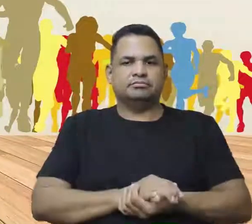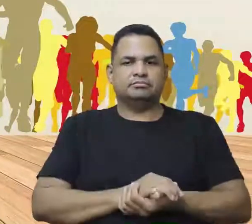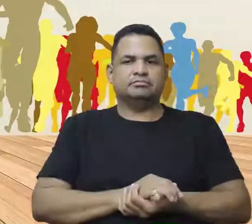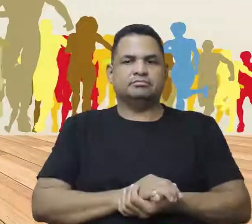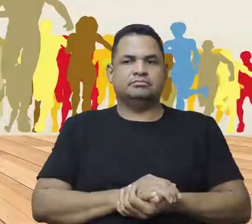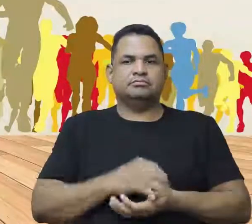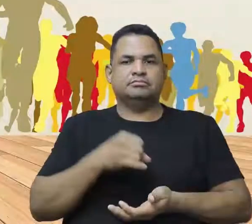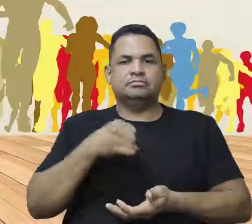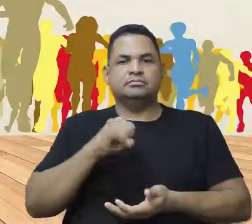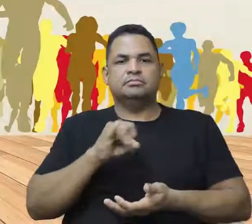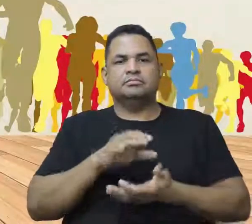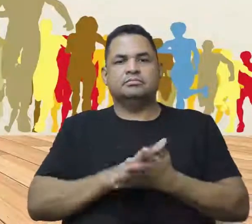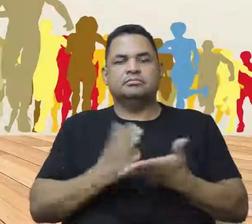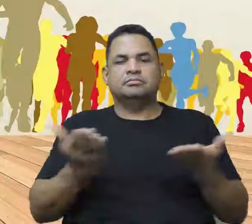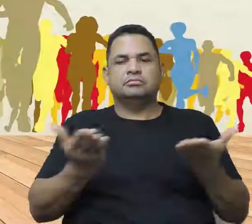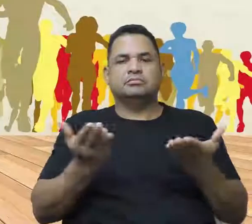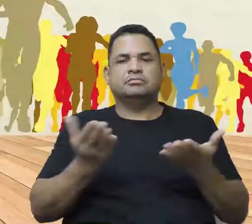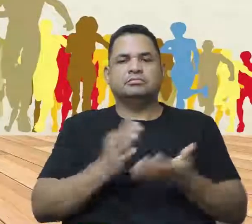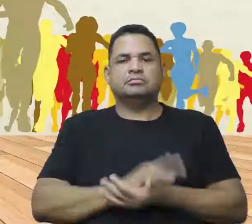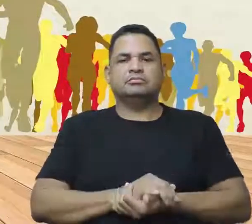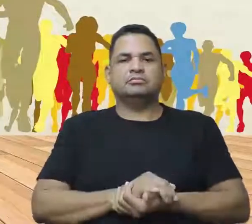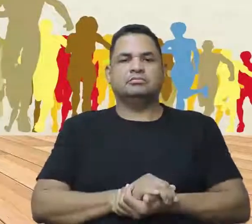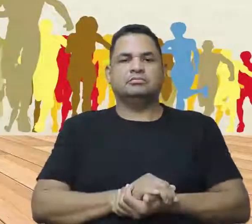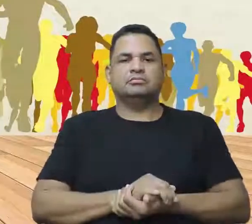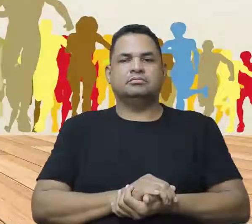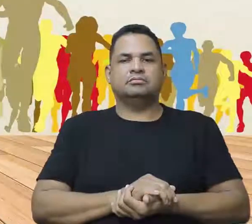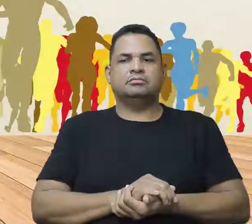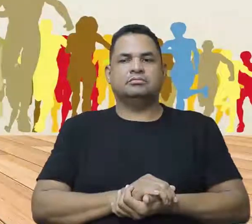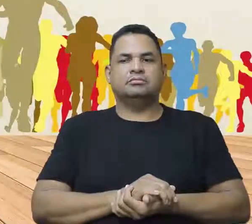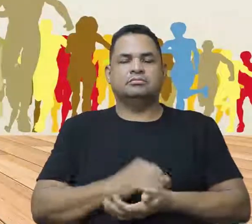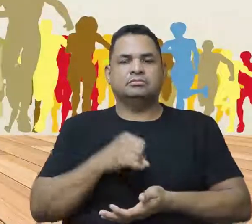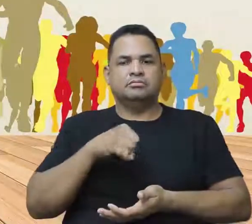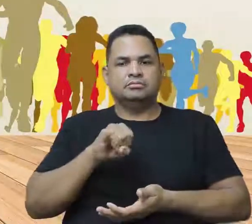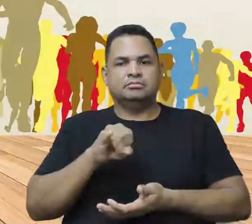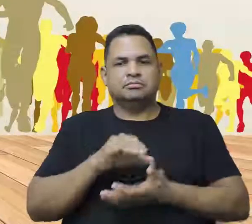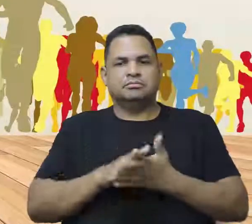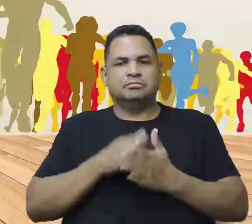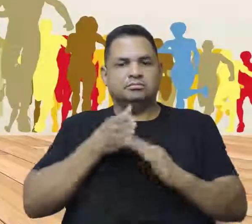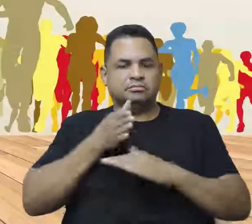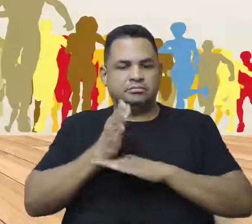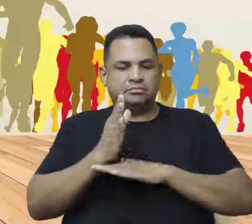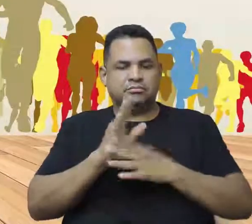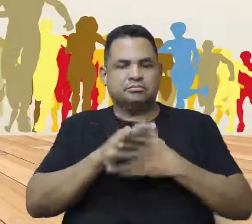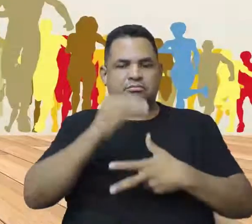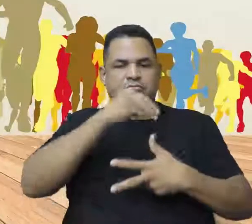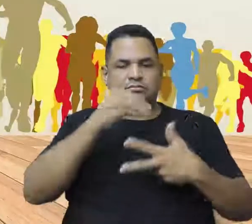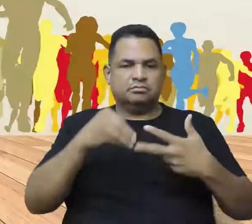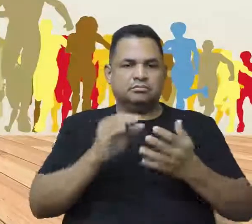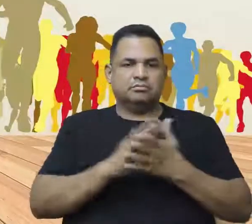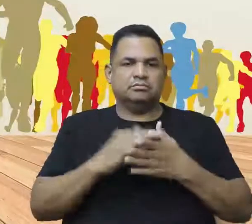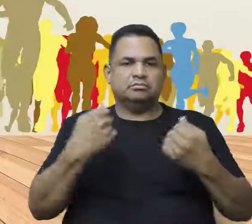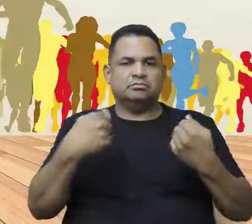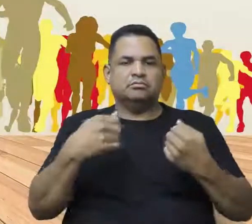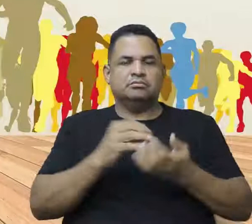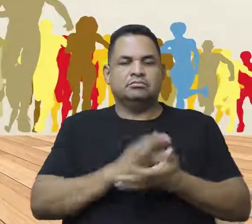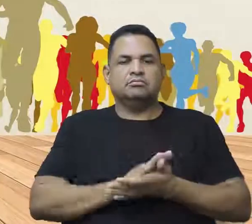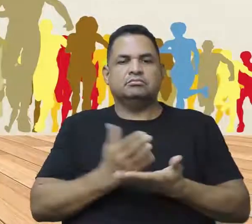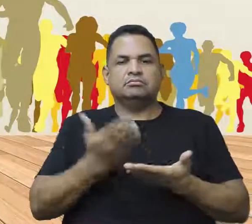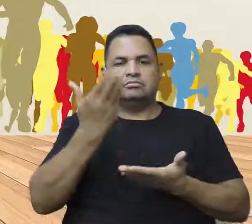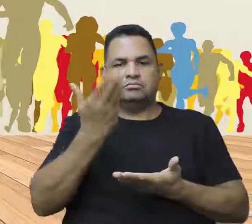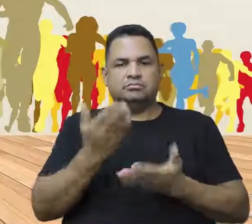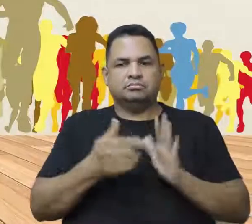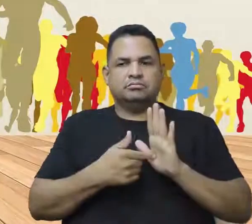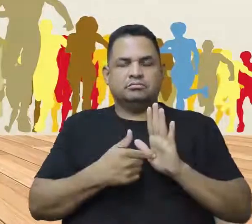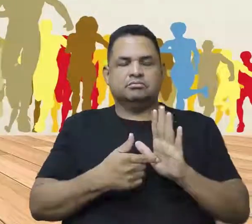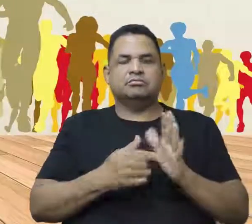Se você já dava atenção para a educação física, agora então, se você quer passar no Enem, tem que observar isso, né, Exato, prof? nós temos muita coisa legal hoje para mostrar